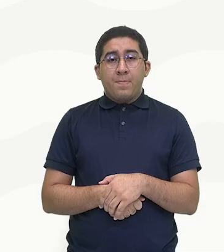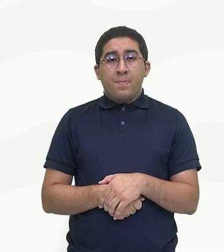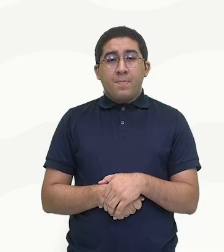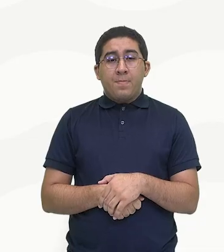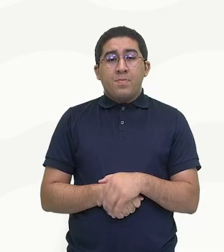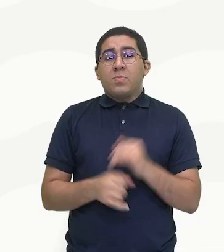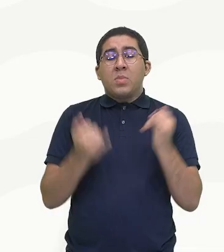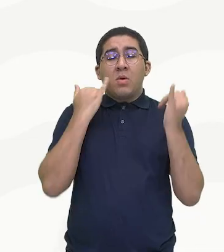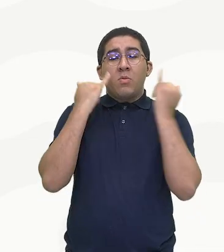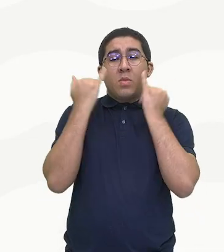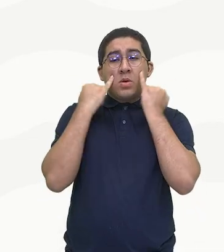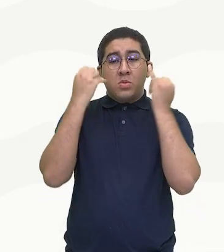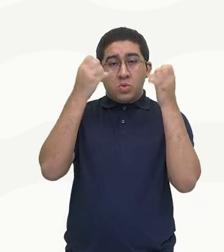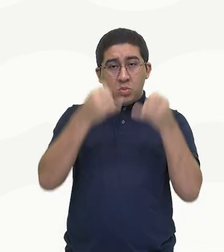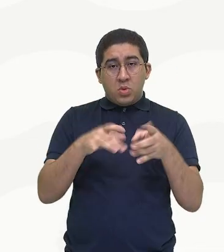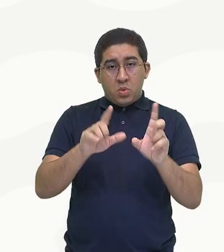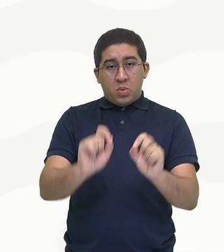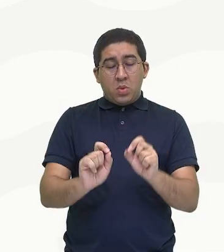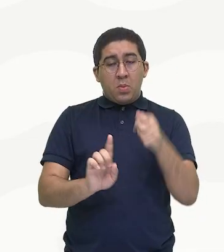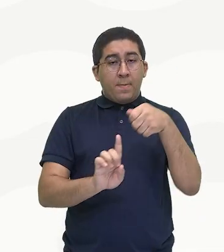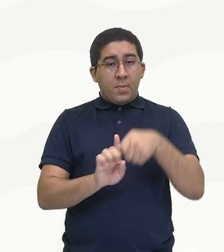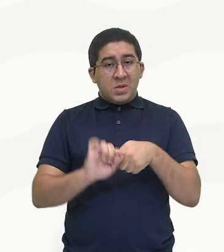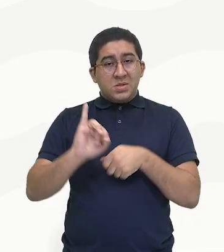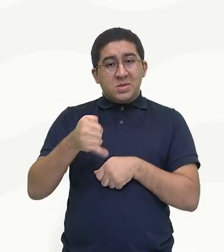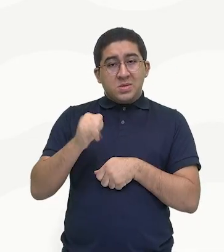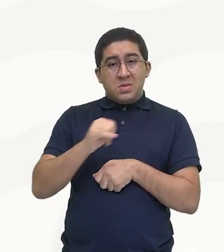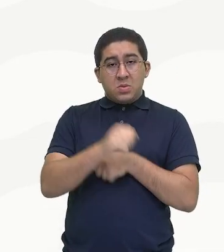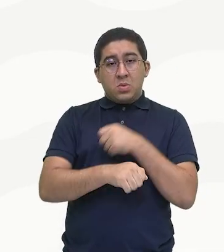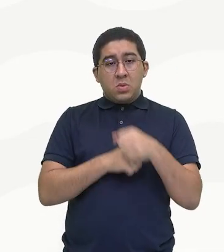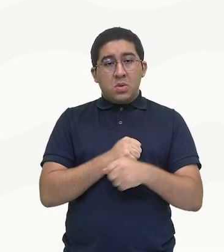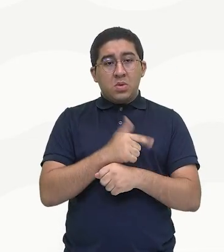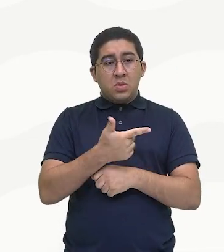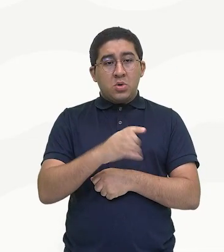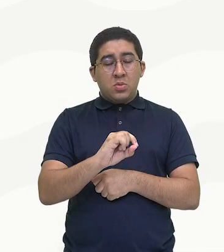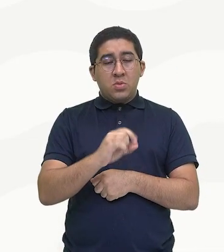informação é de que em janeiro de 2025,